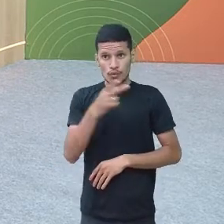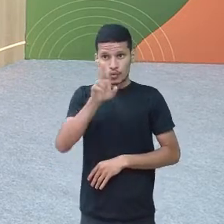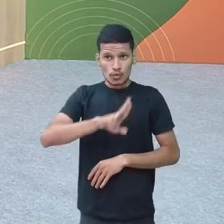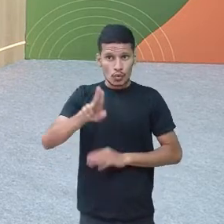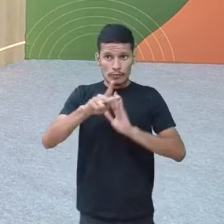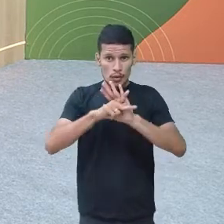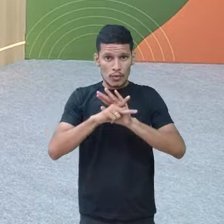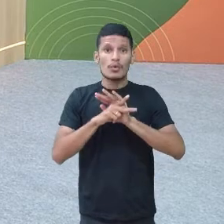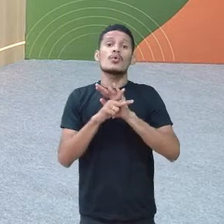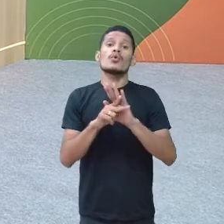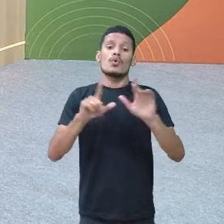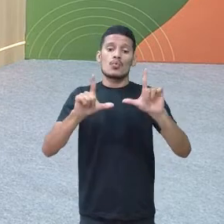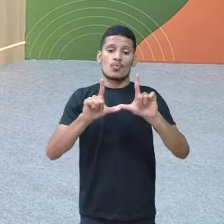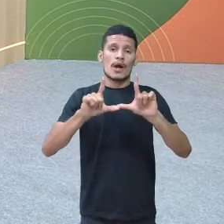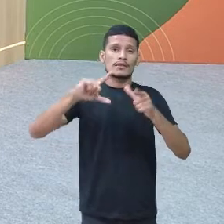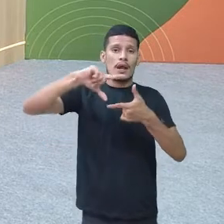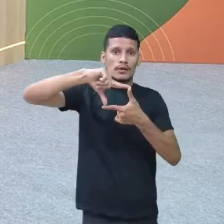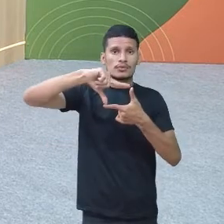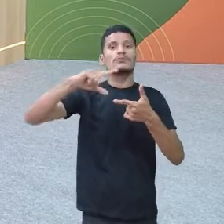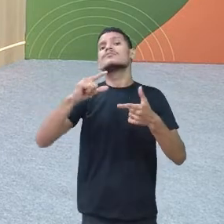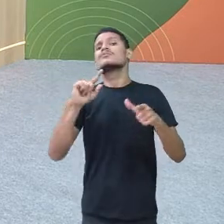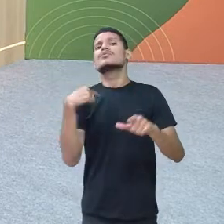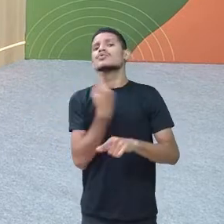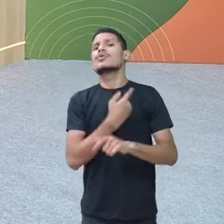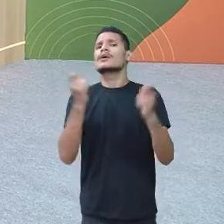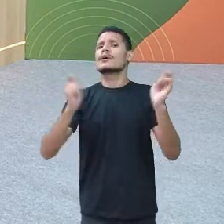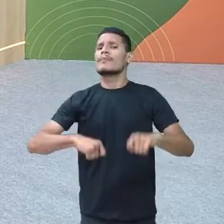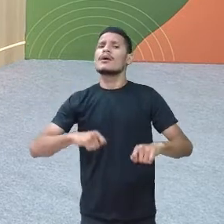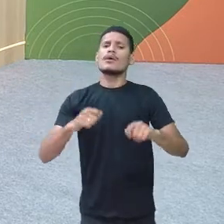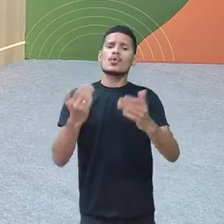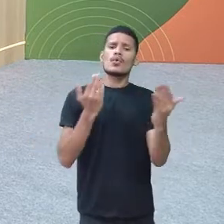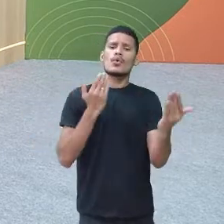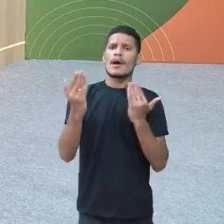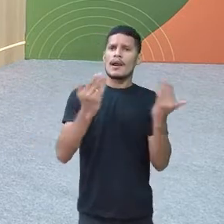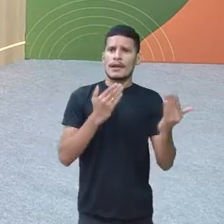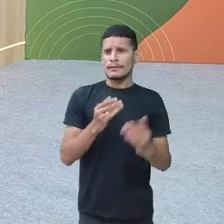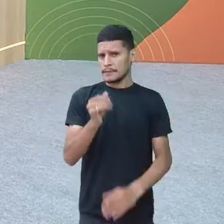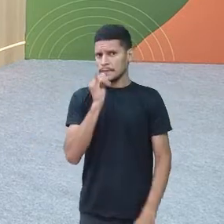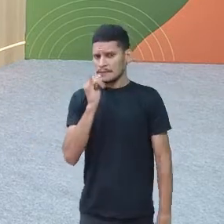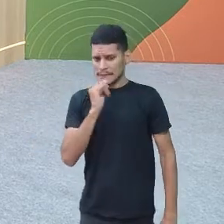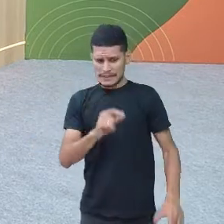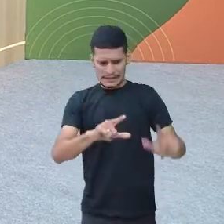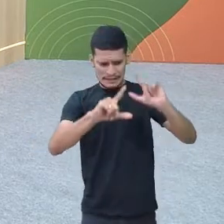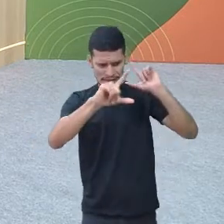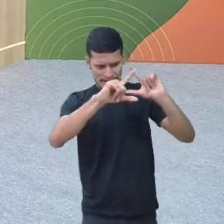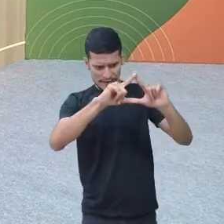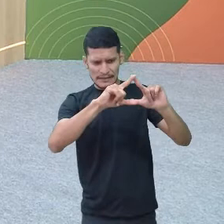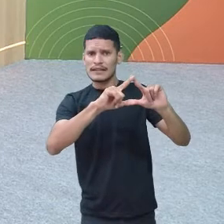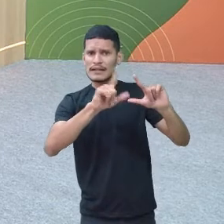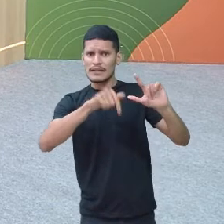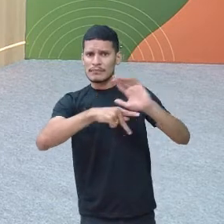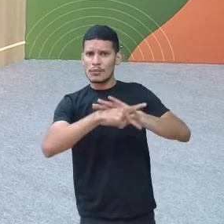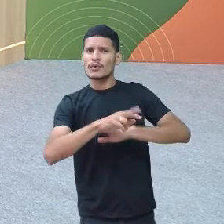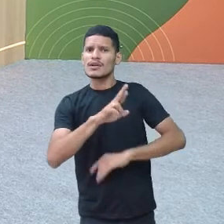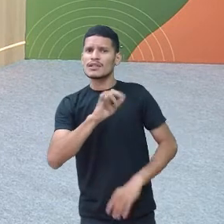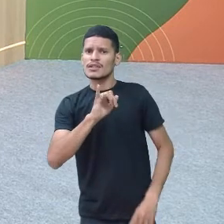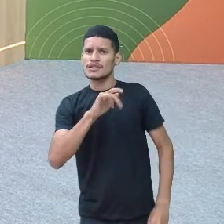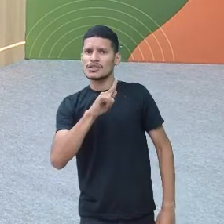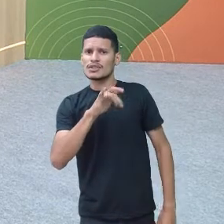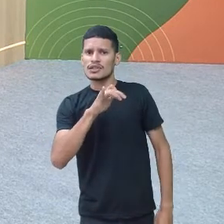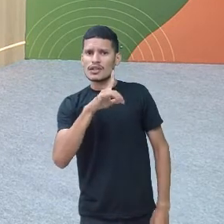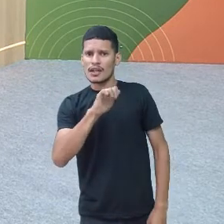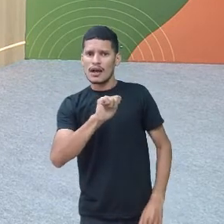do quadrado para poder comparar. Será que essa era a única forma, né? O triângulo era a única forma que era rígida, que os seus lados